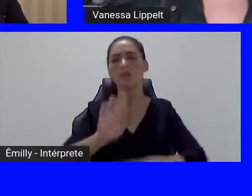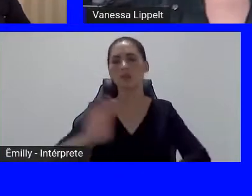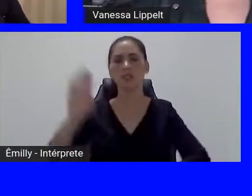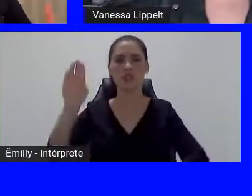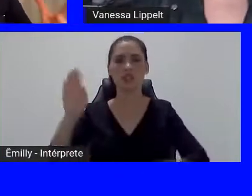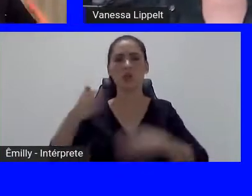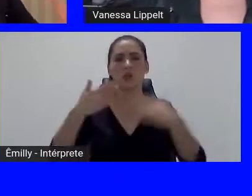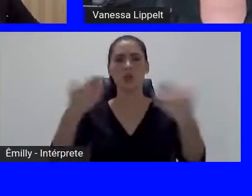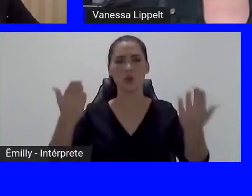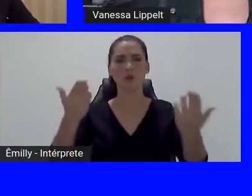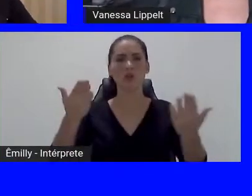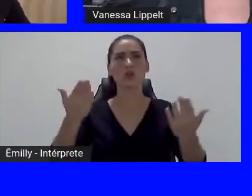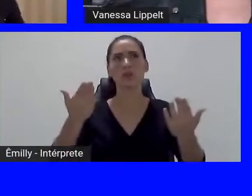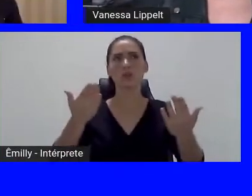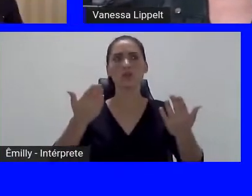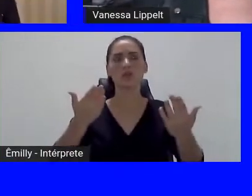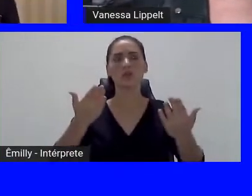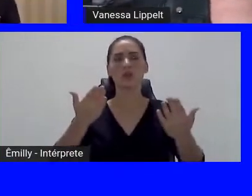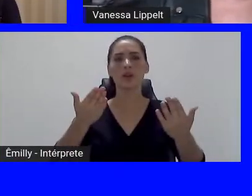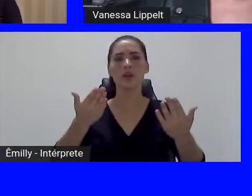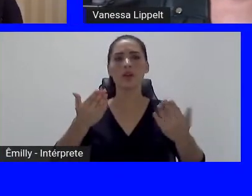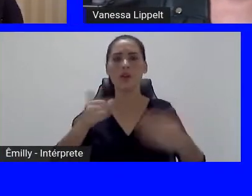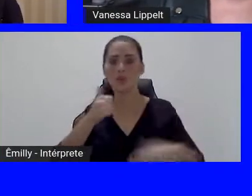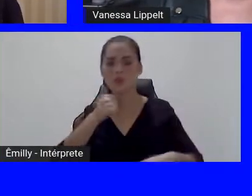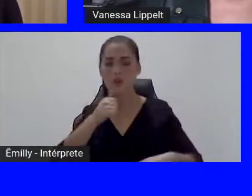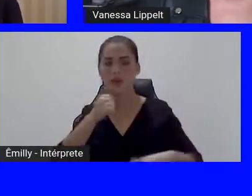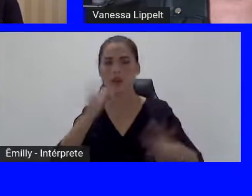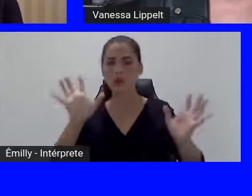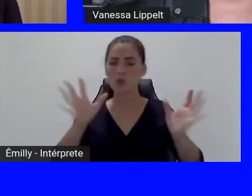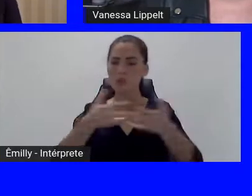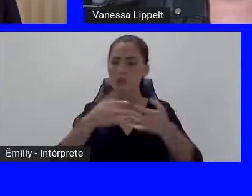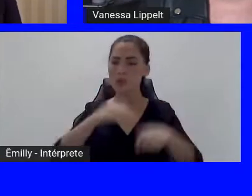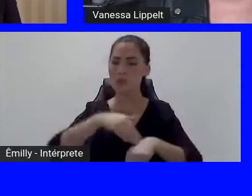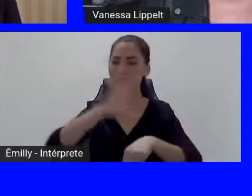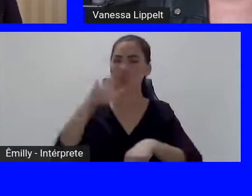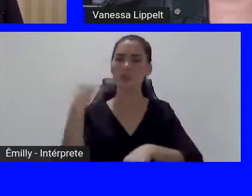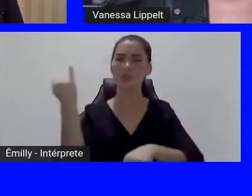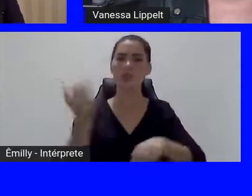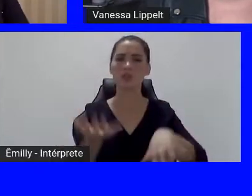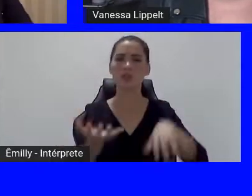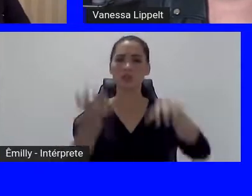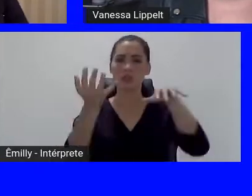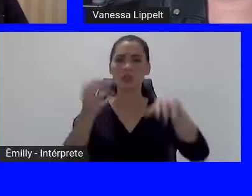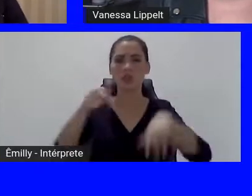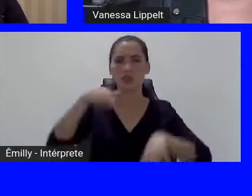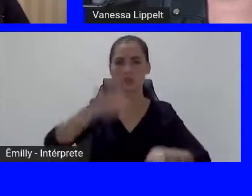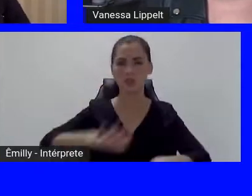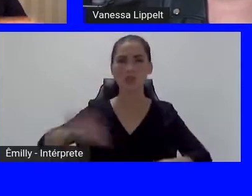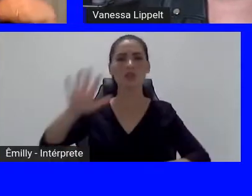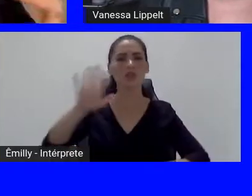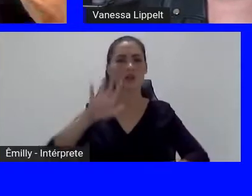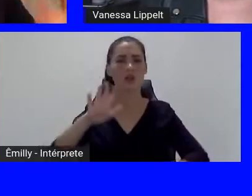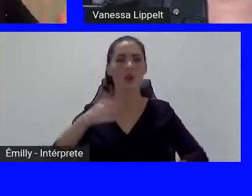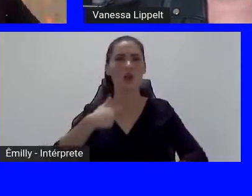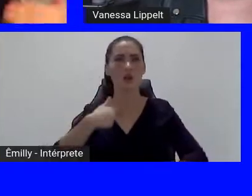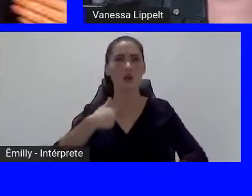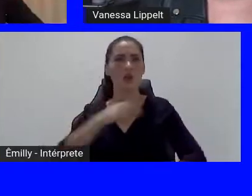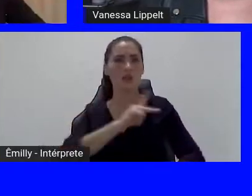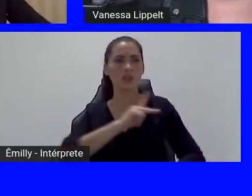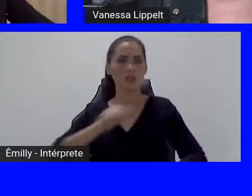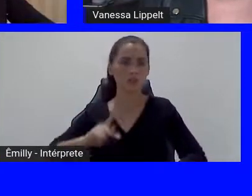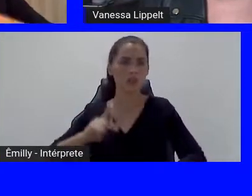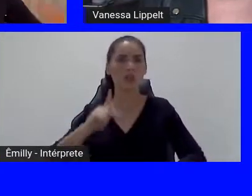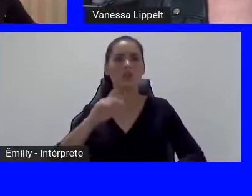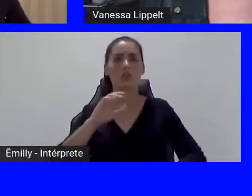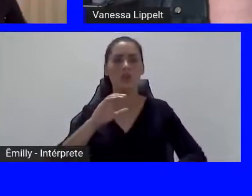impus uma mulher ter que estar na comissão mais importante do Congresso Nacional. Eu tive o privilégio de presidir a CCJ, discutindo e